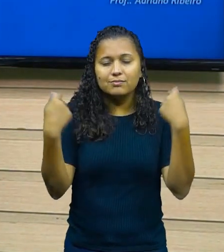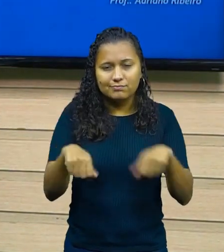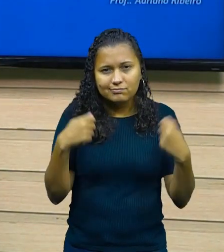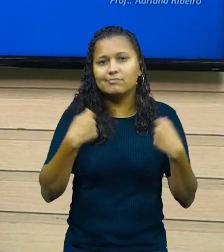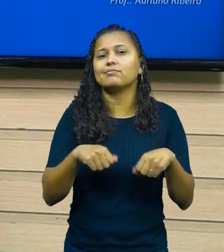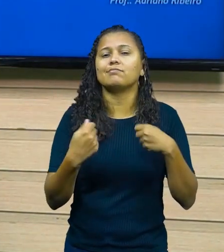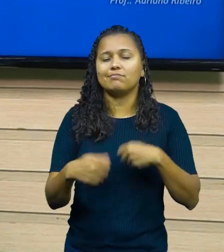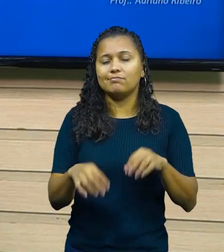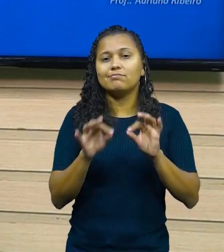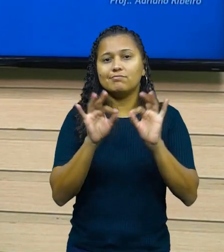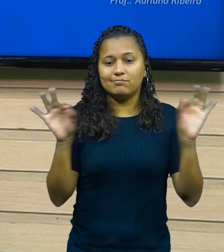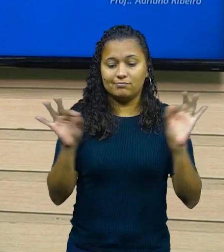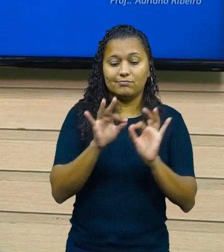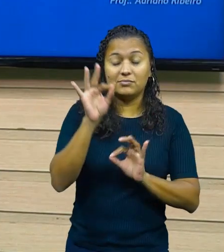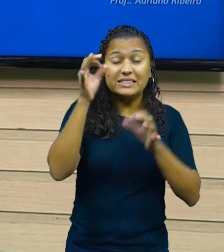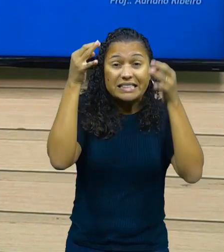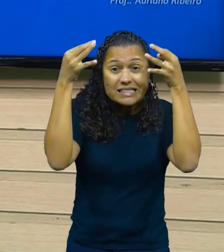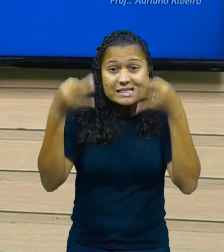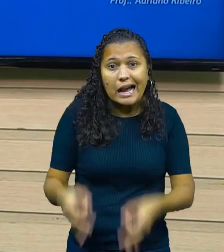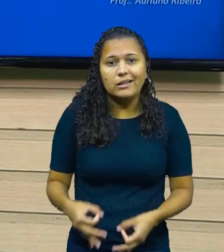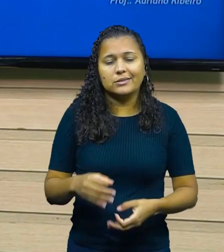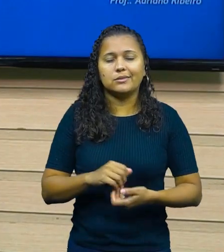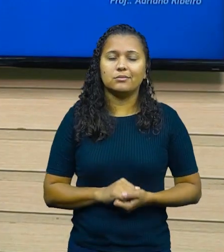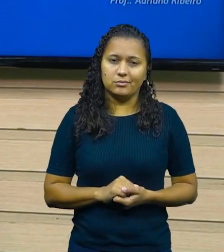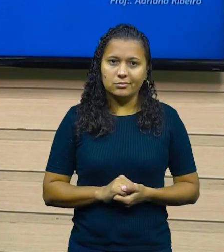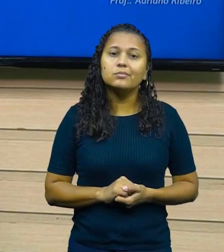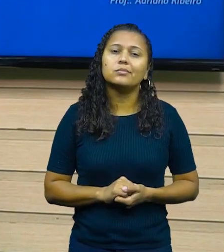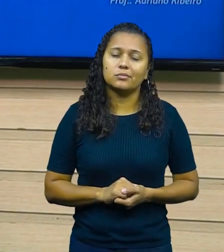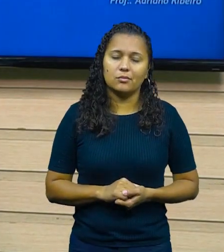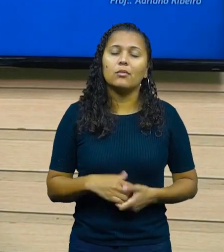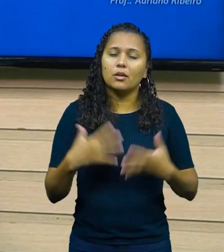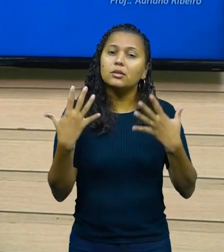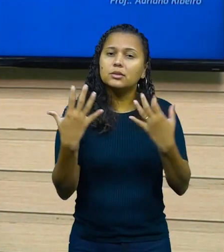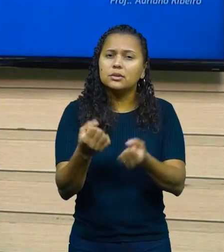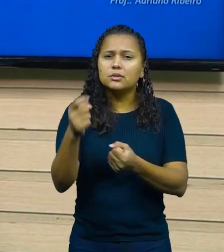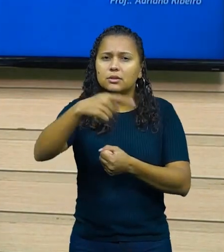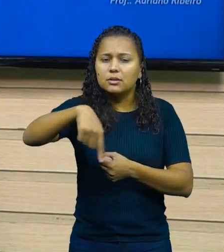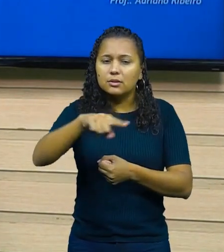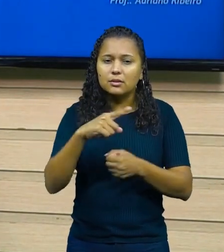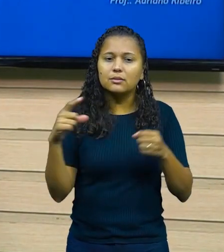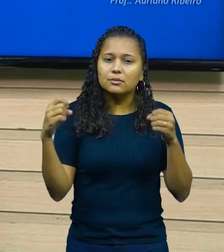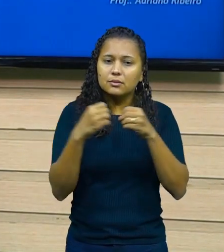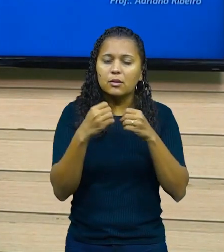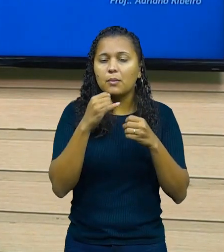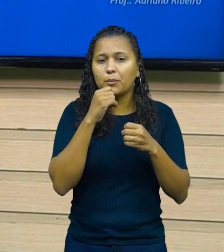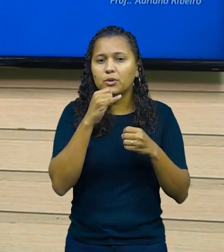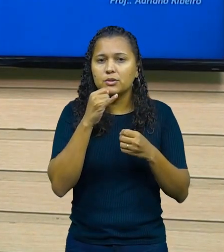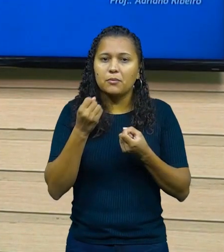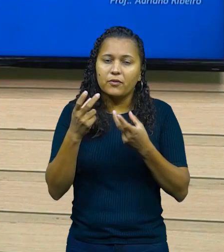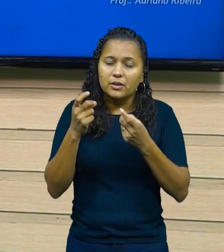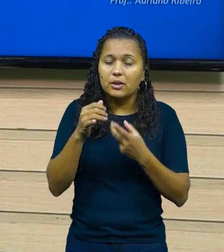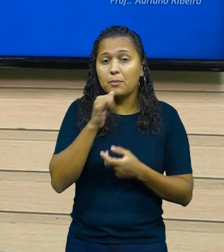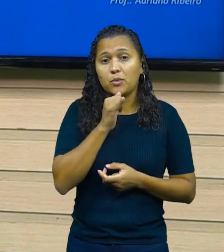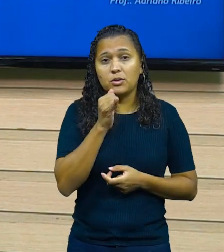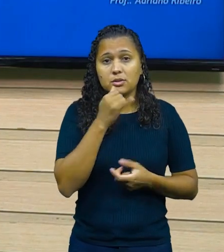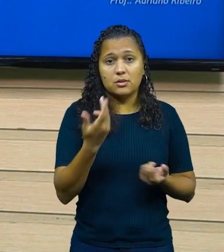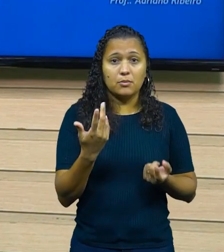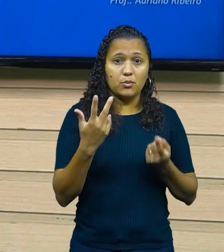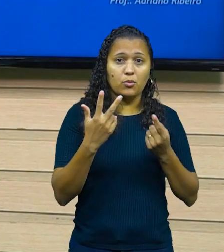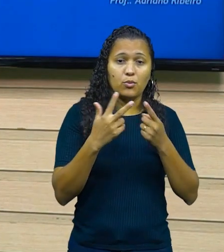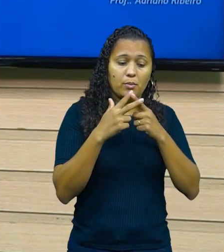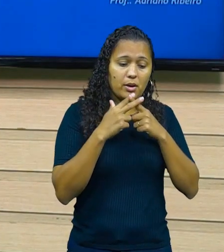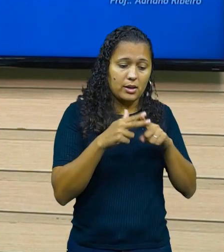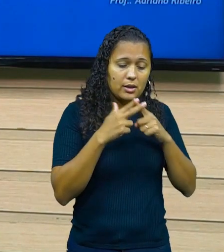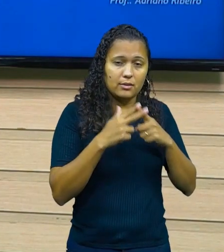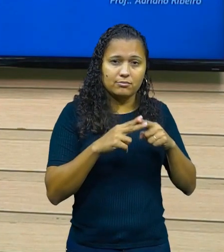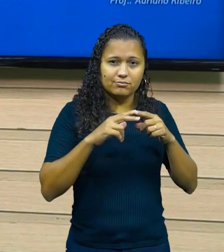realmente ali as dimensões aceitáveis para ser cambiáveis. Já pensou você ter uma engrenagem, por exemplo, de